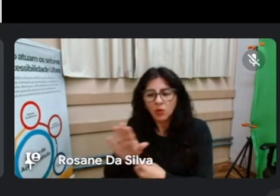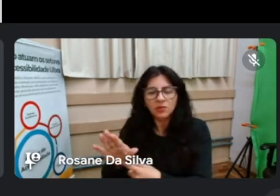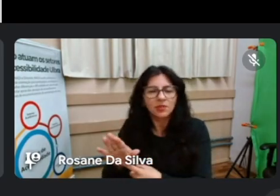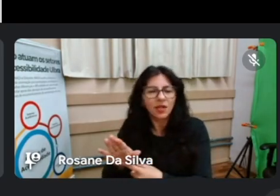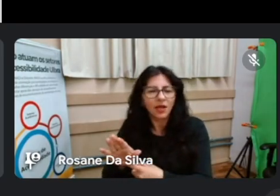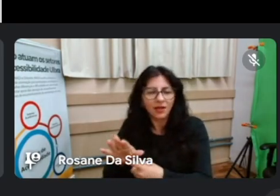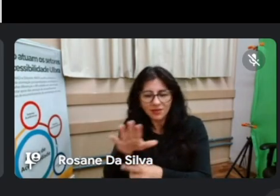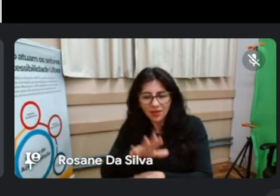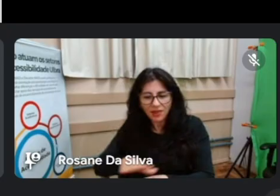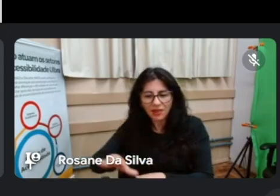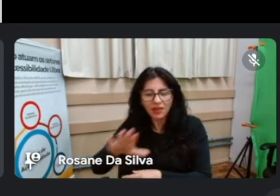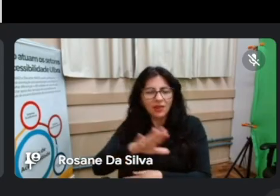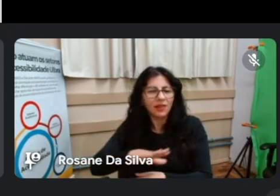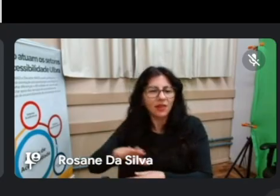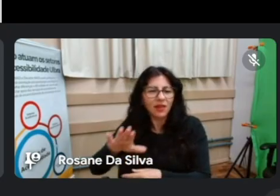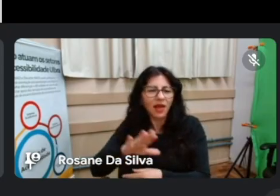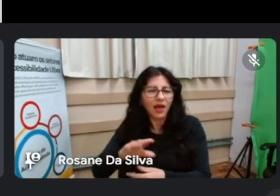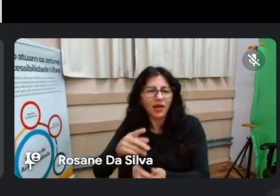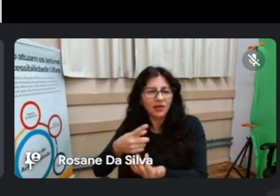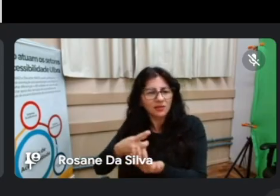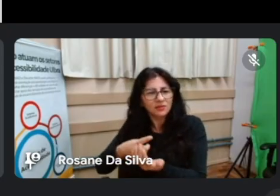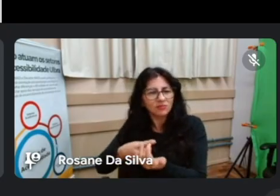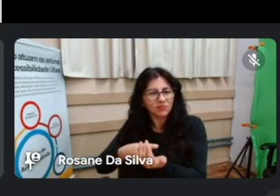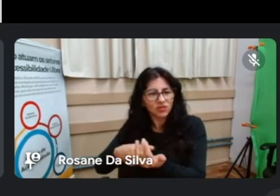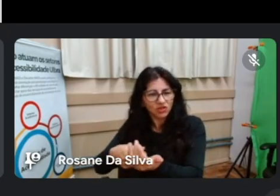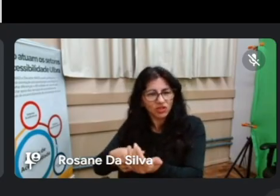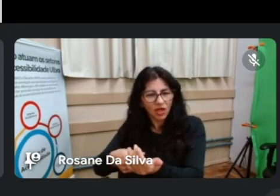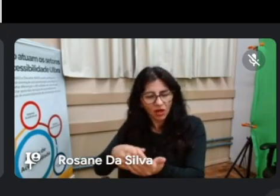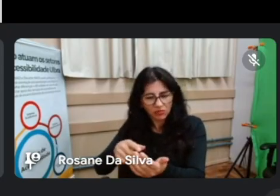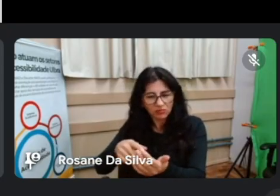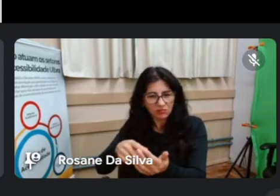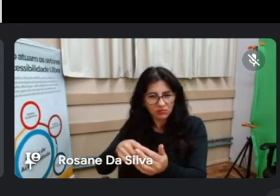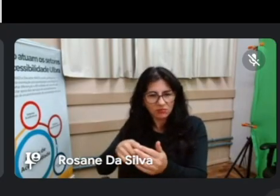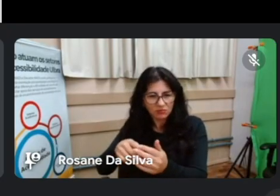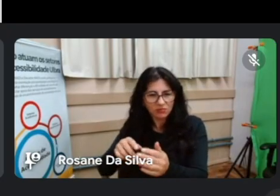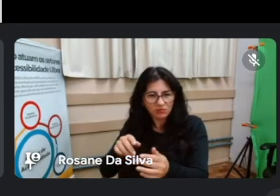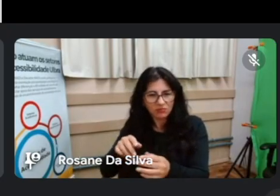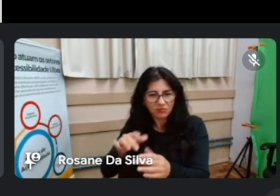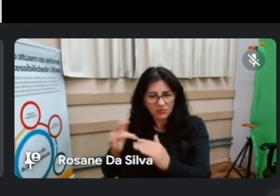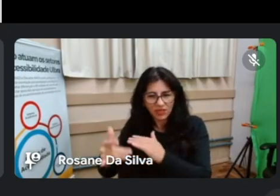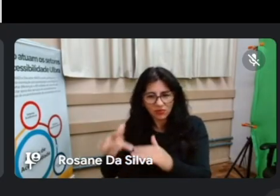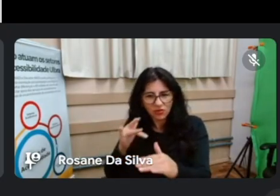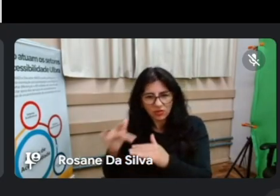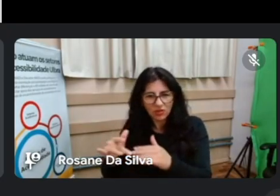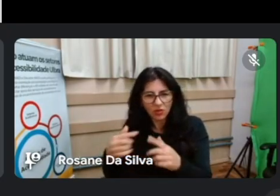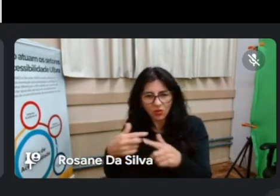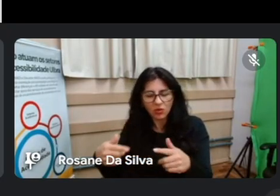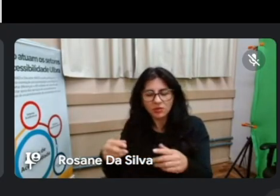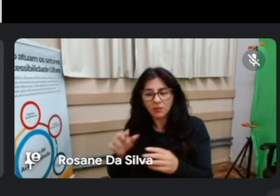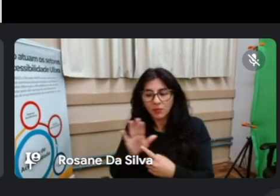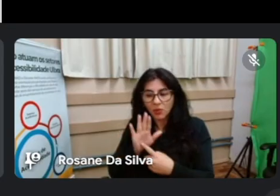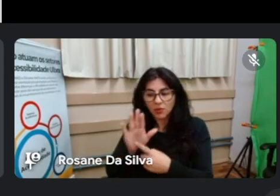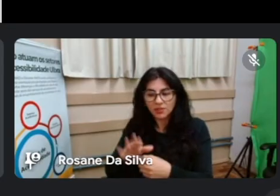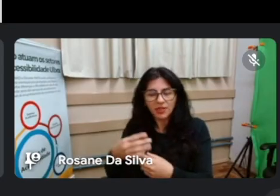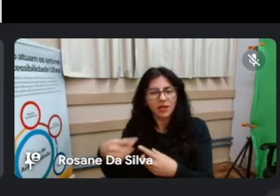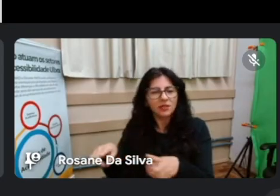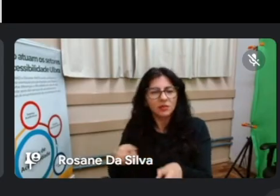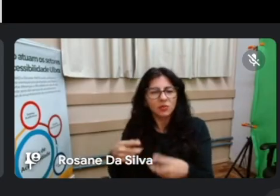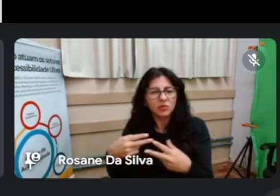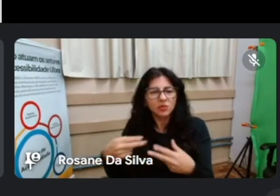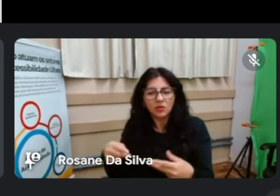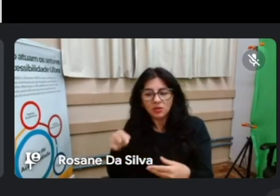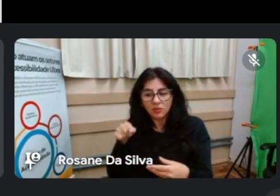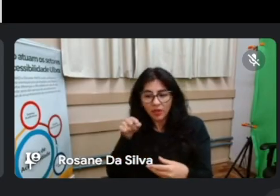produzir Por meios digitais também a música e para que ele tivesse alguma possibilidade de renda né Então a